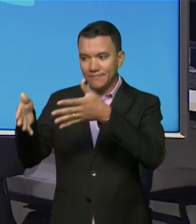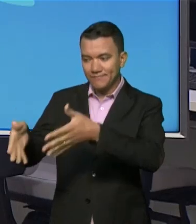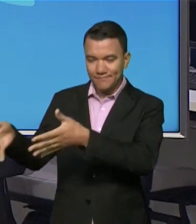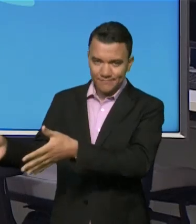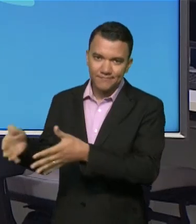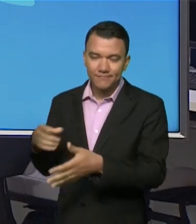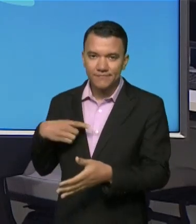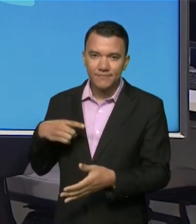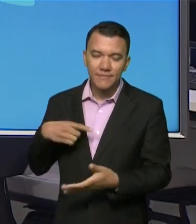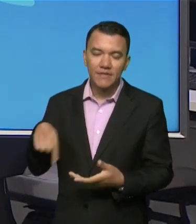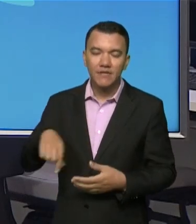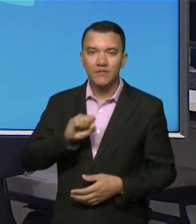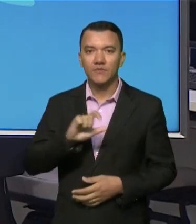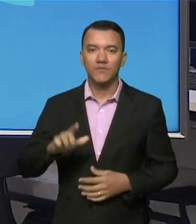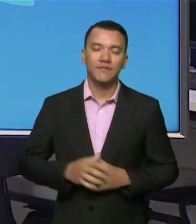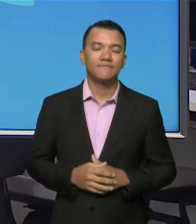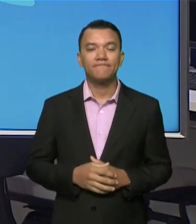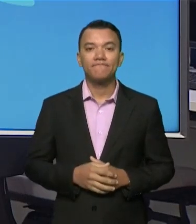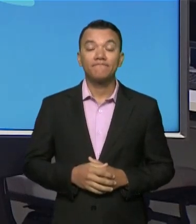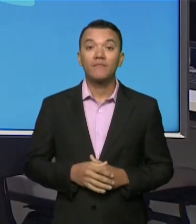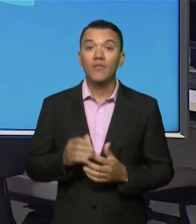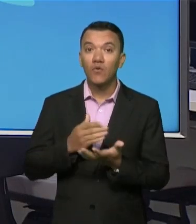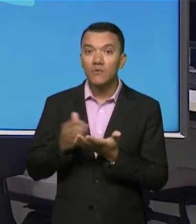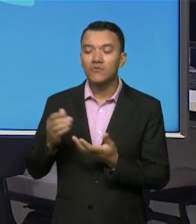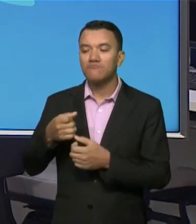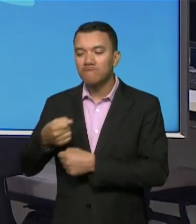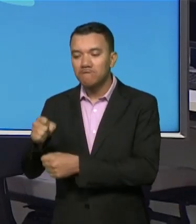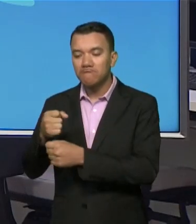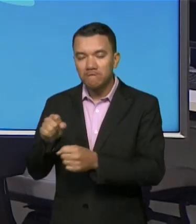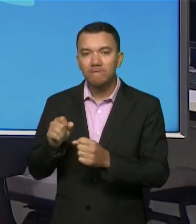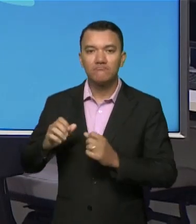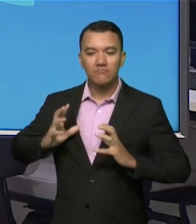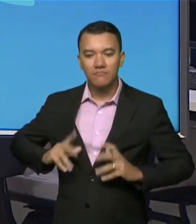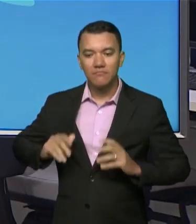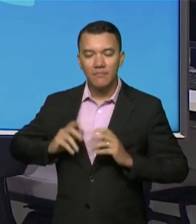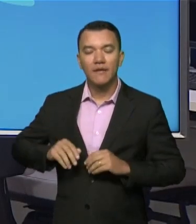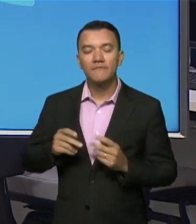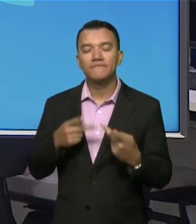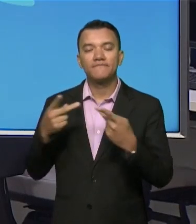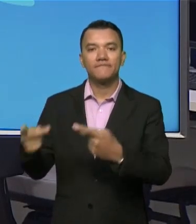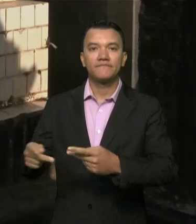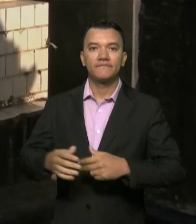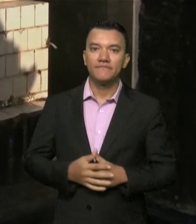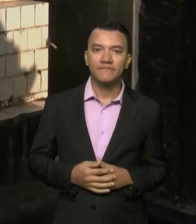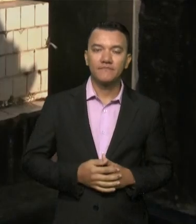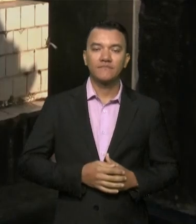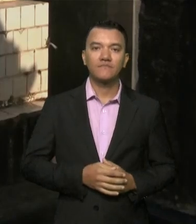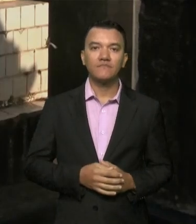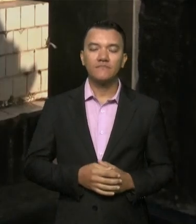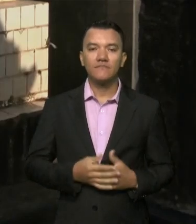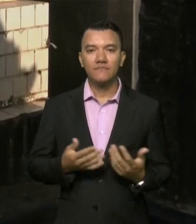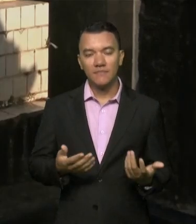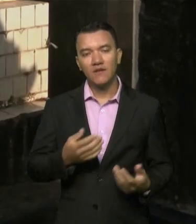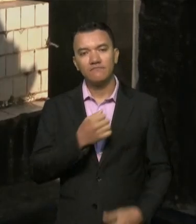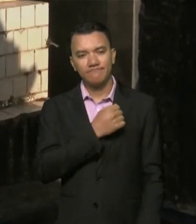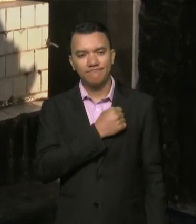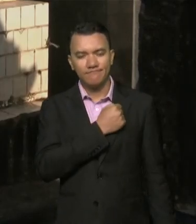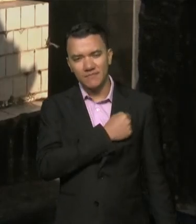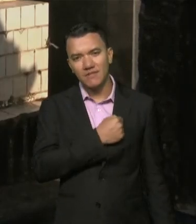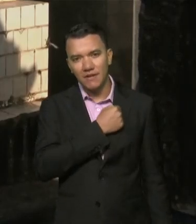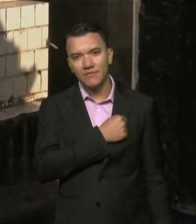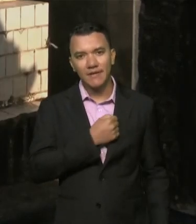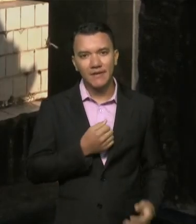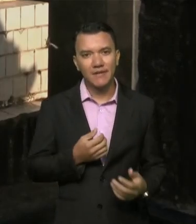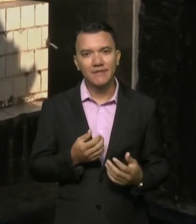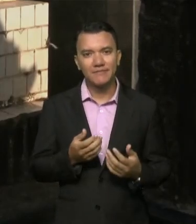Nos cemitérios de São Luís, já foi iniciada a limpeza dos jazigos para a visitação. A saudade daqueles que um dia estiveram